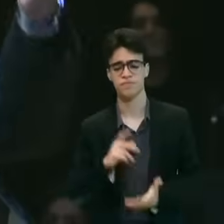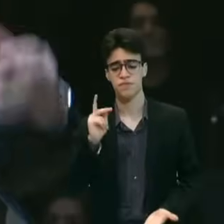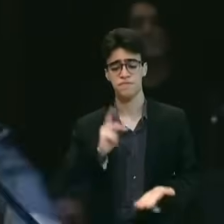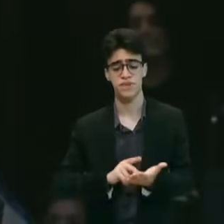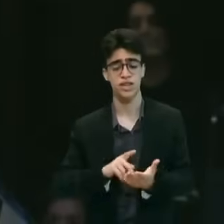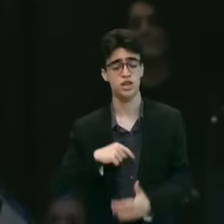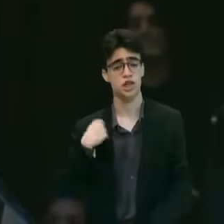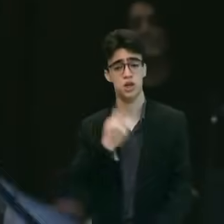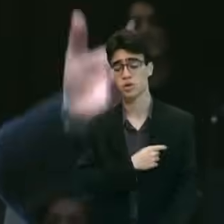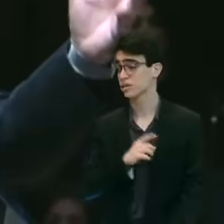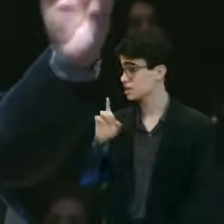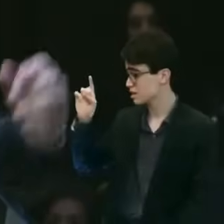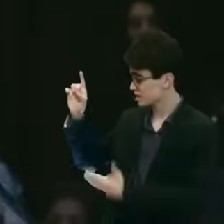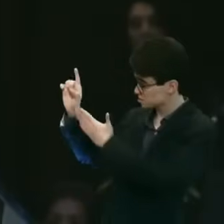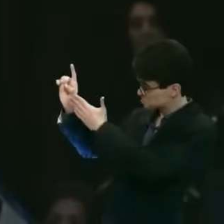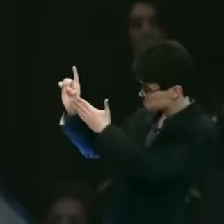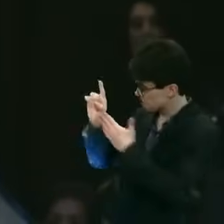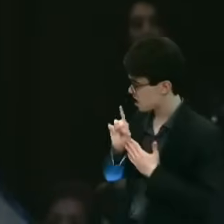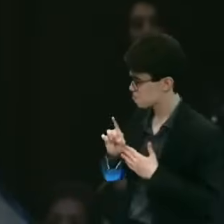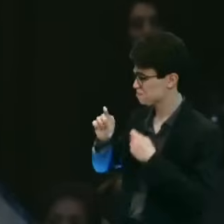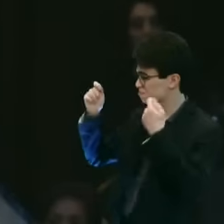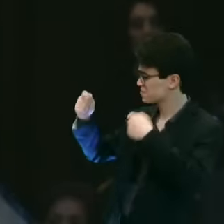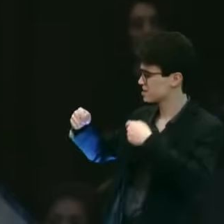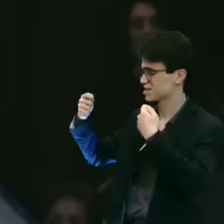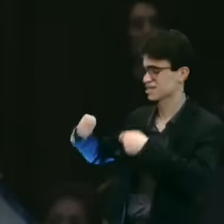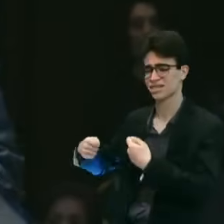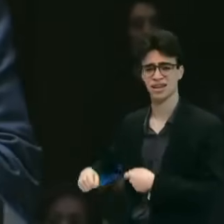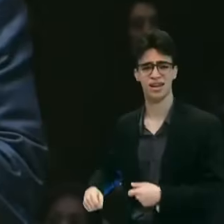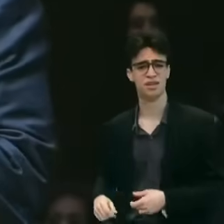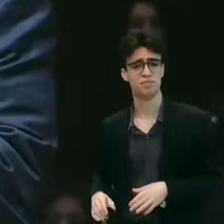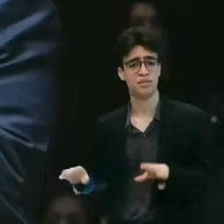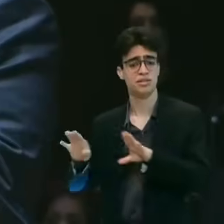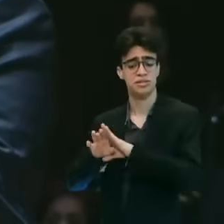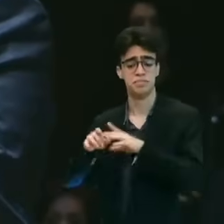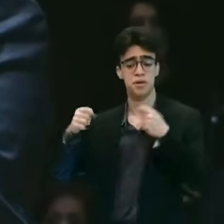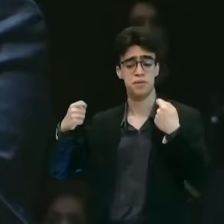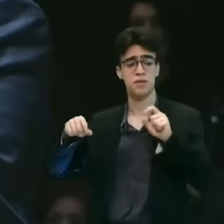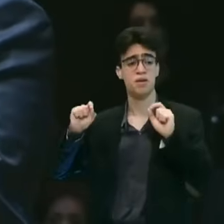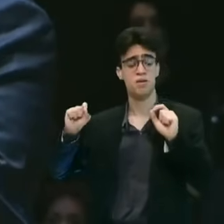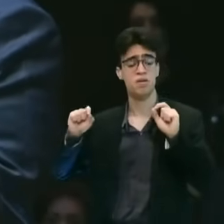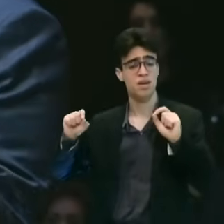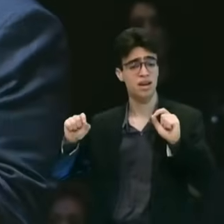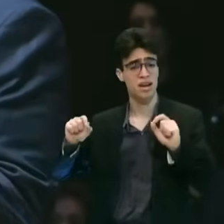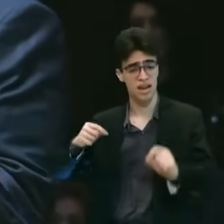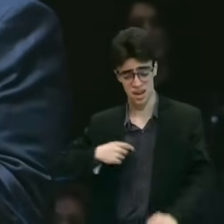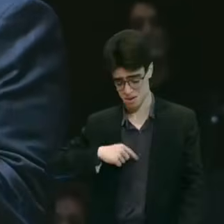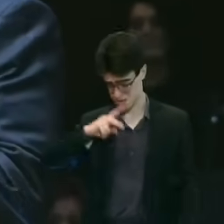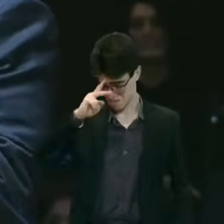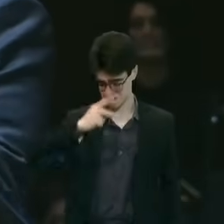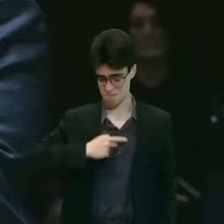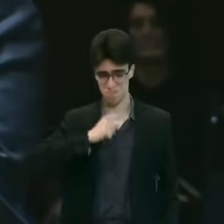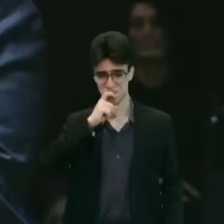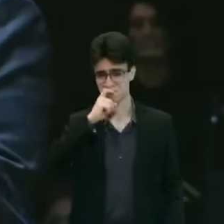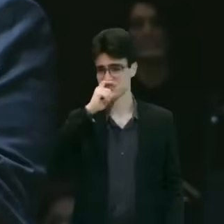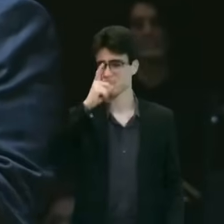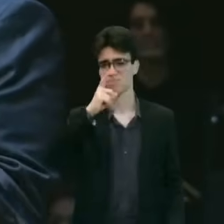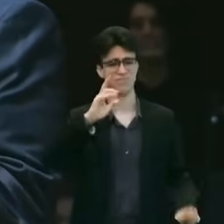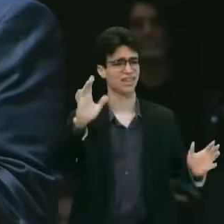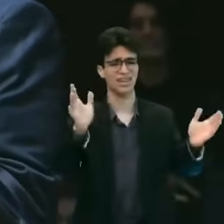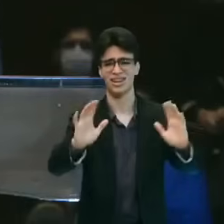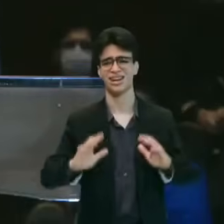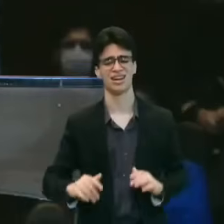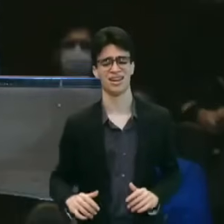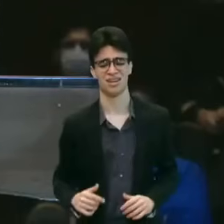de Deus, da graça do Senhor. E precisamos deixar de lado a nossa arrogância, a